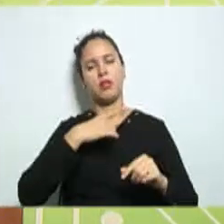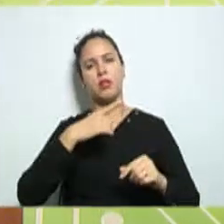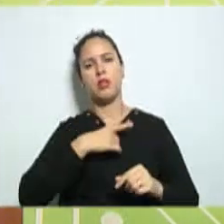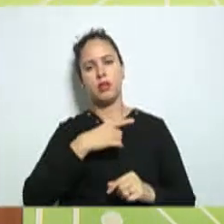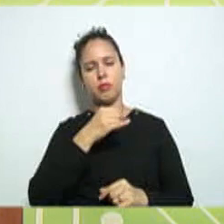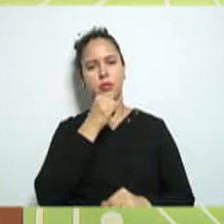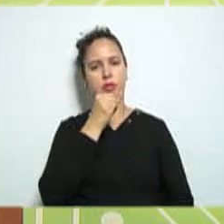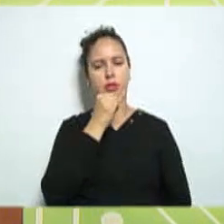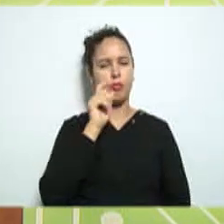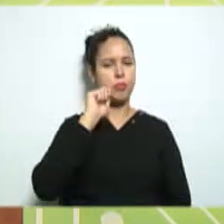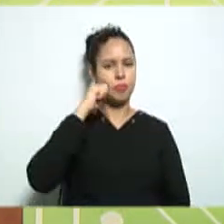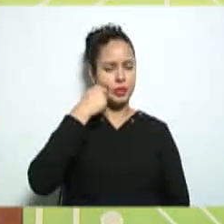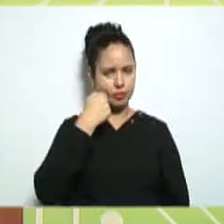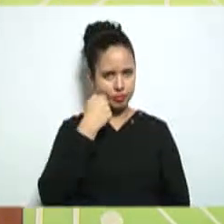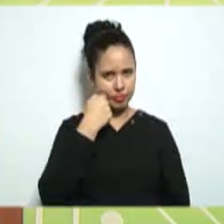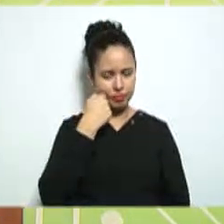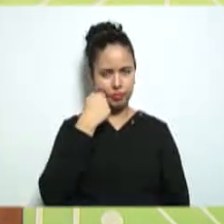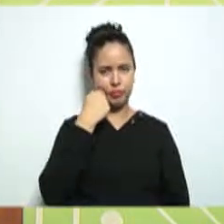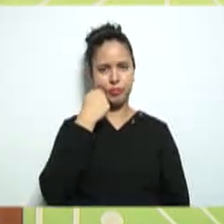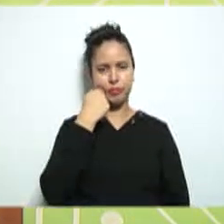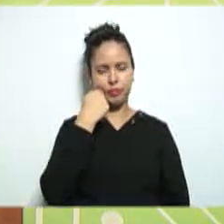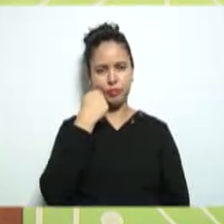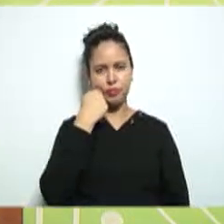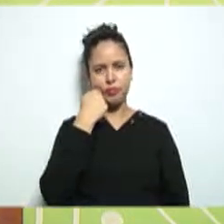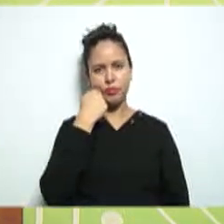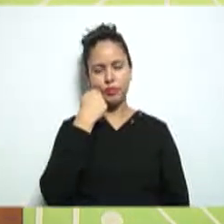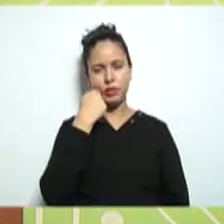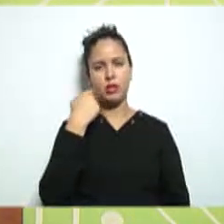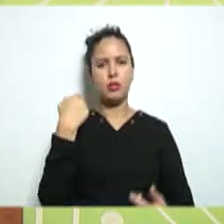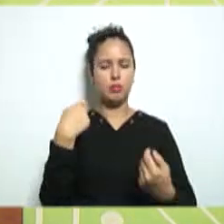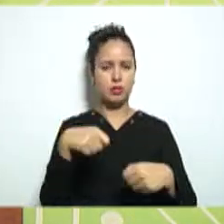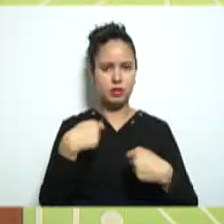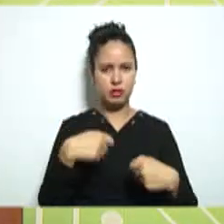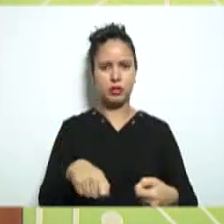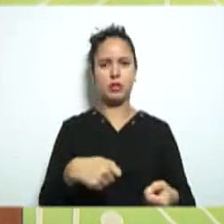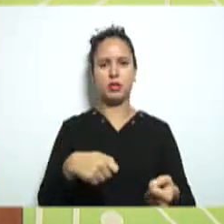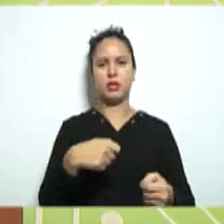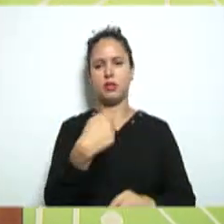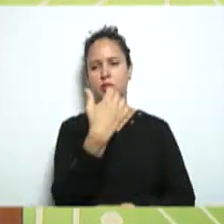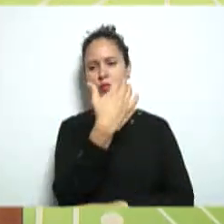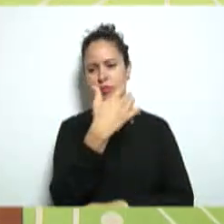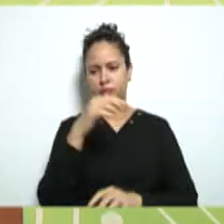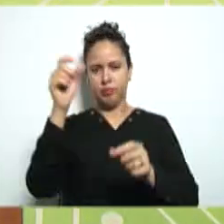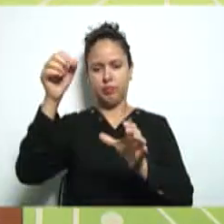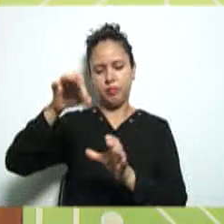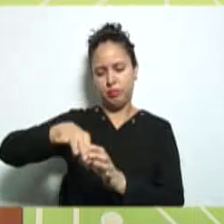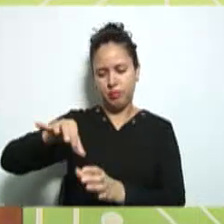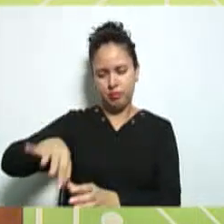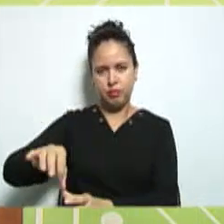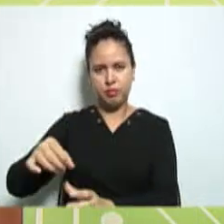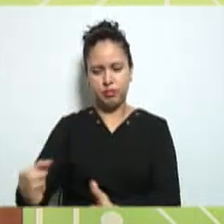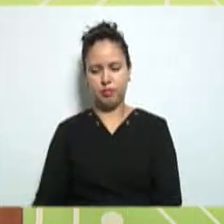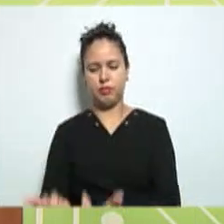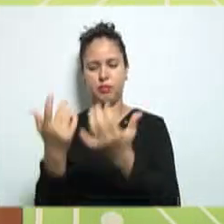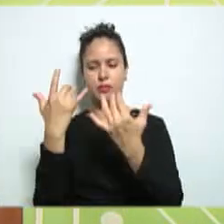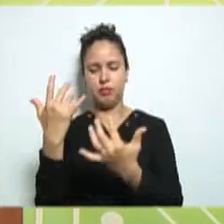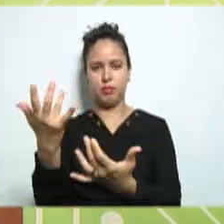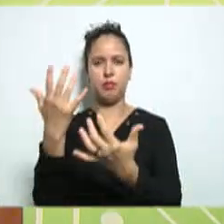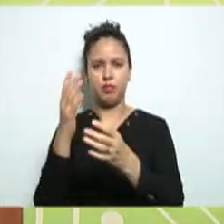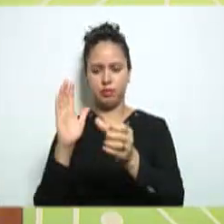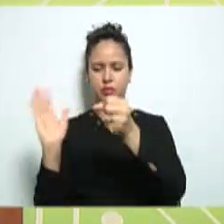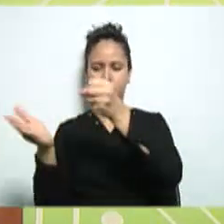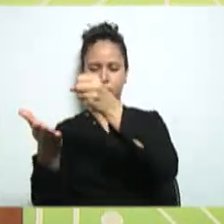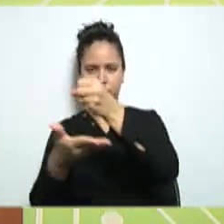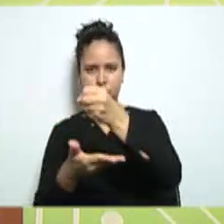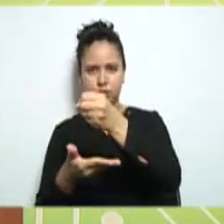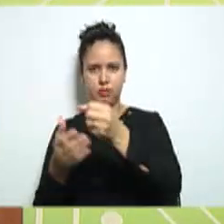exemplo do pão francês, né? Que precisa plantar o trigo, precisa colher o trigo, levar para a padaria. E